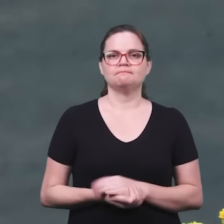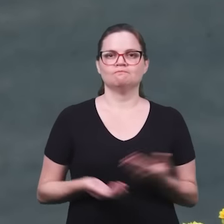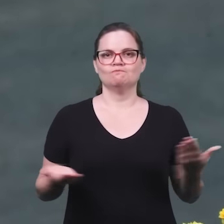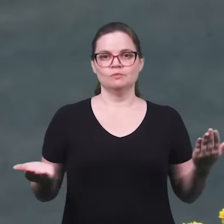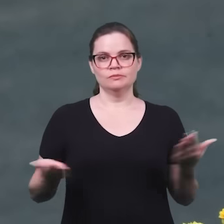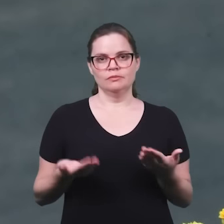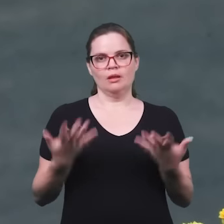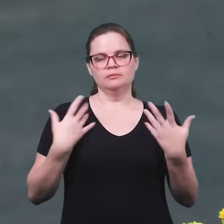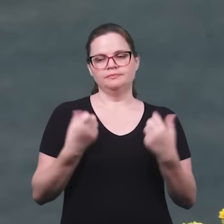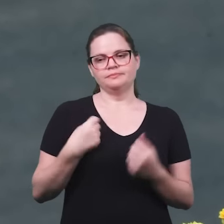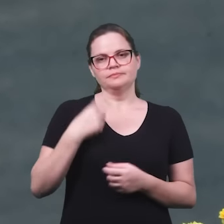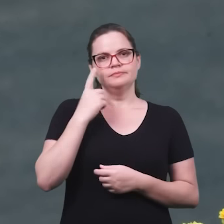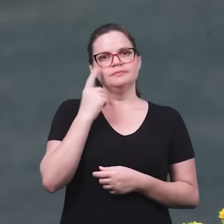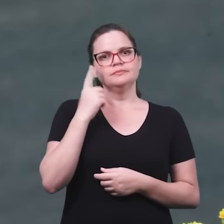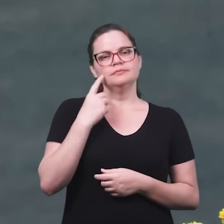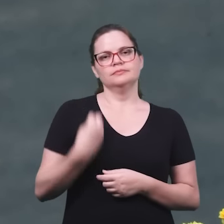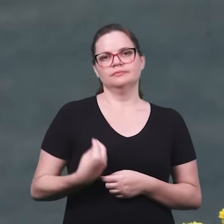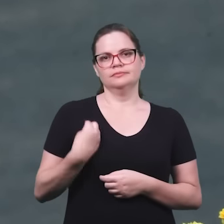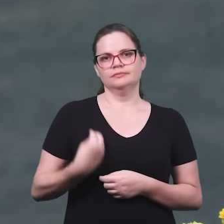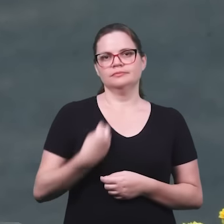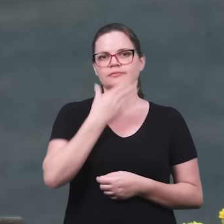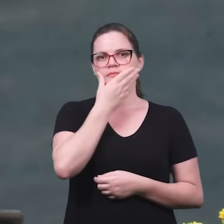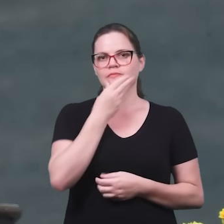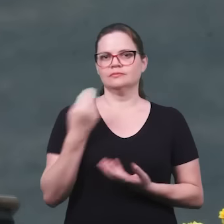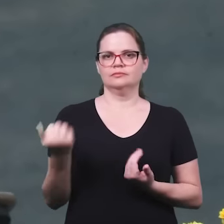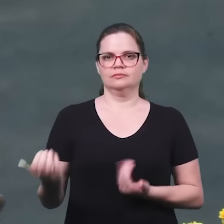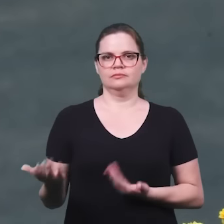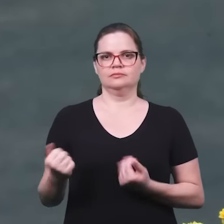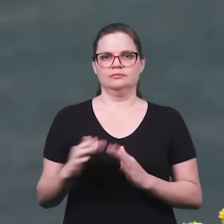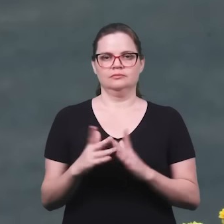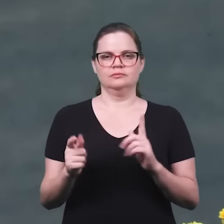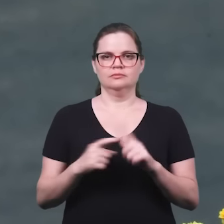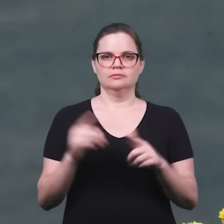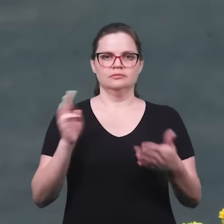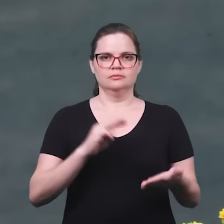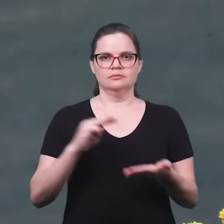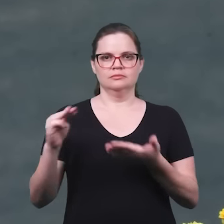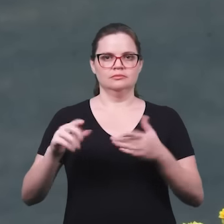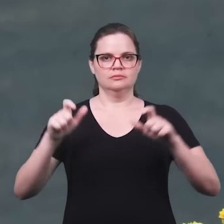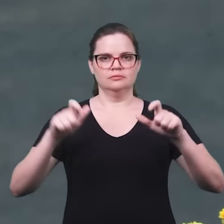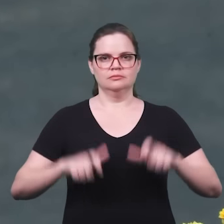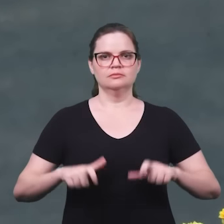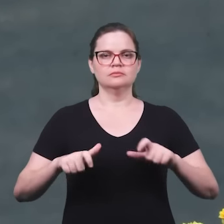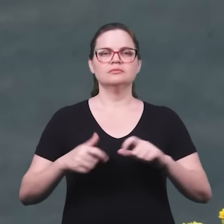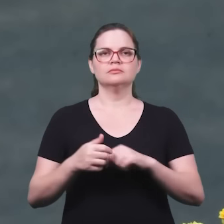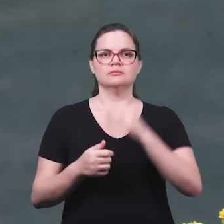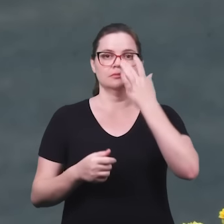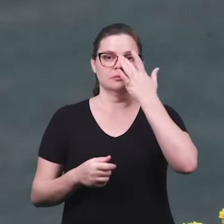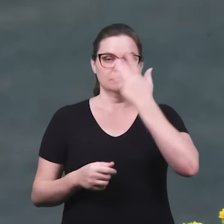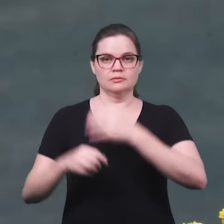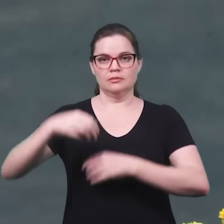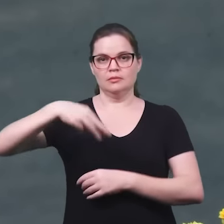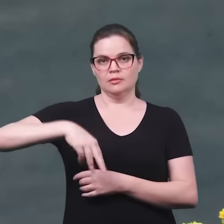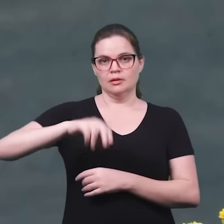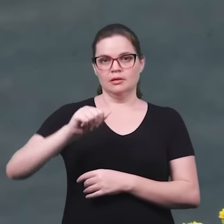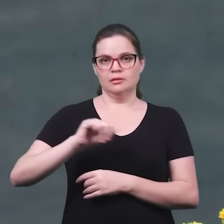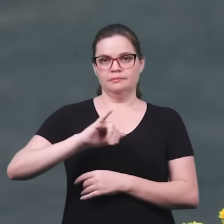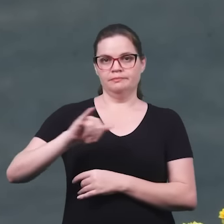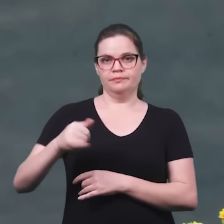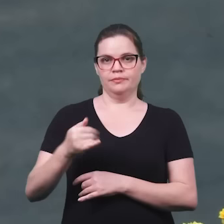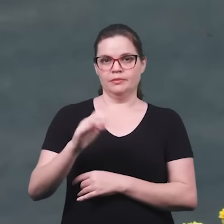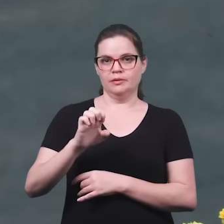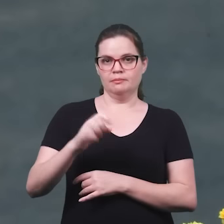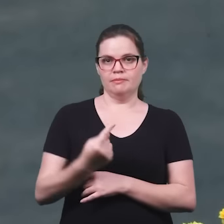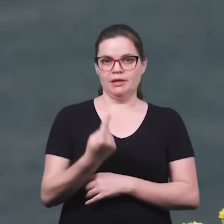agora a participação de um jovem que é da Igreja Cristã Maranata da Rua Alfredo, em Magé, no estado